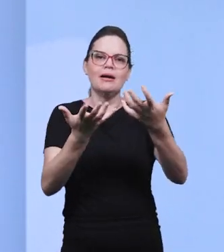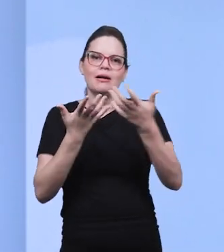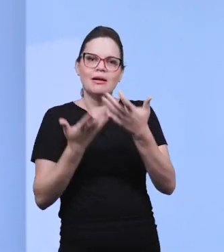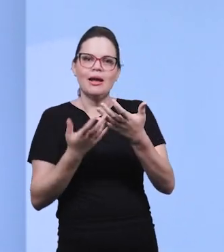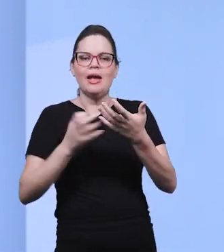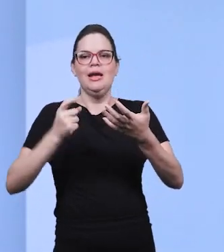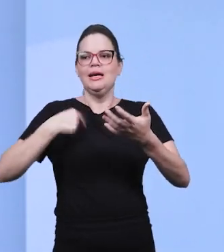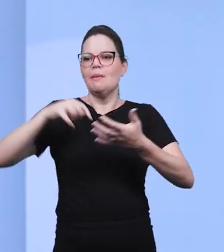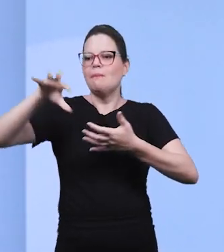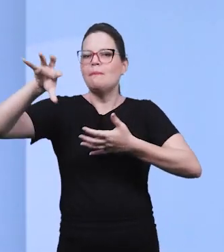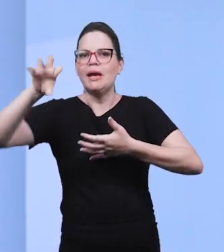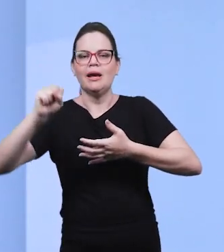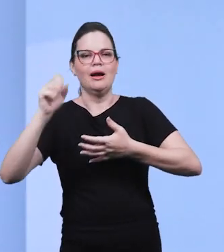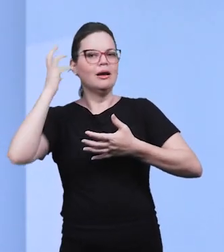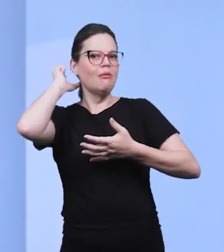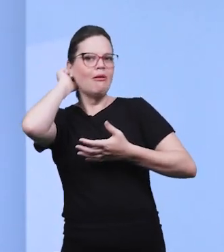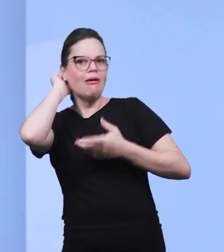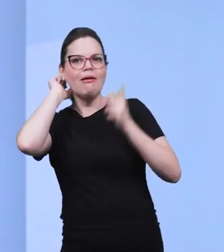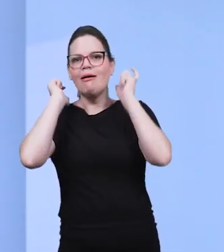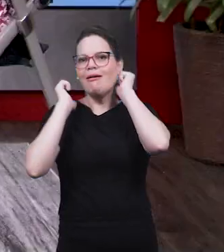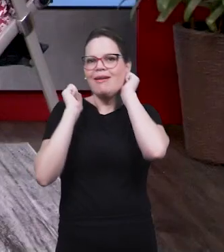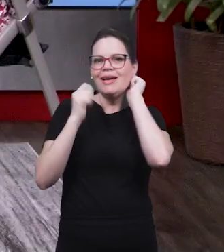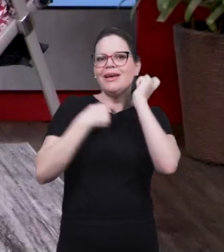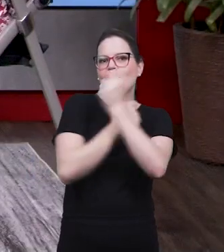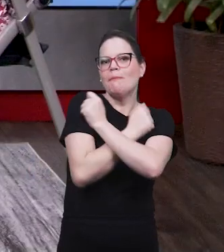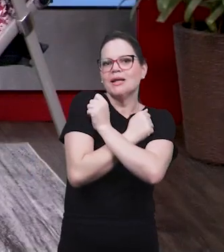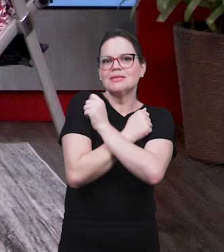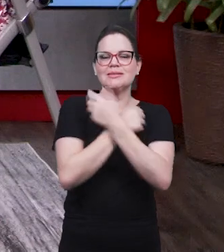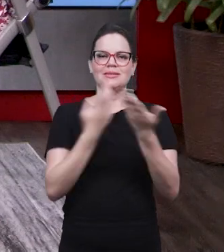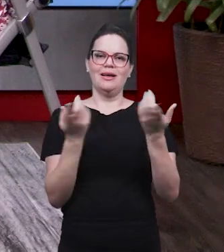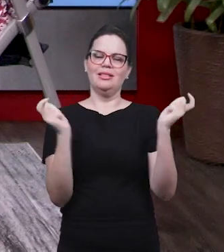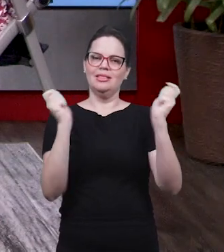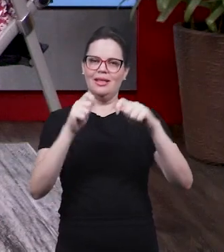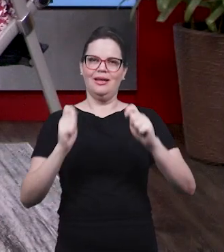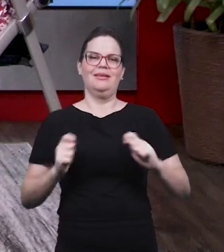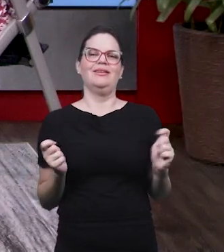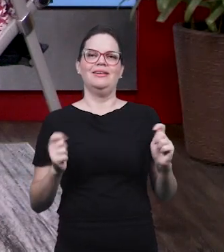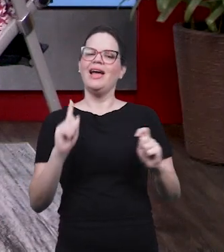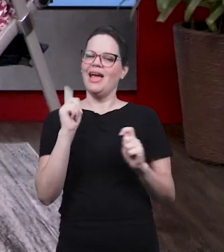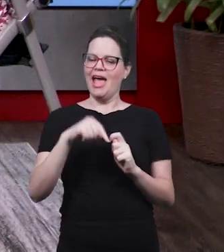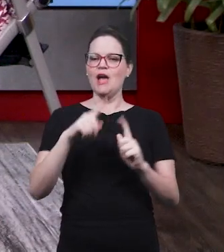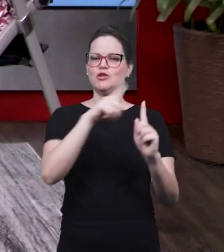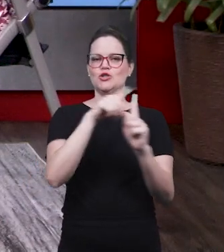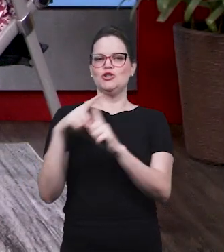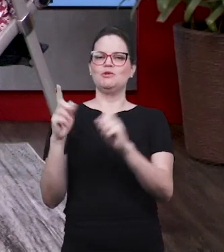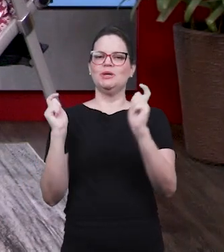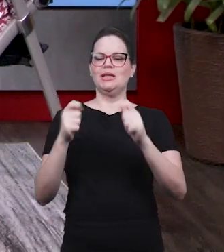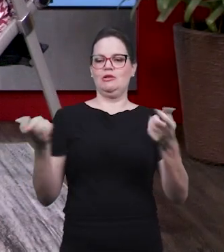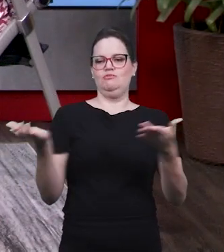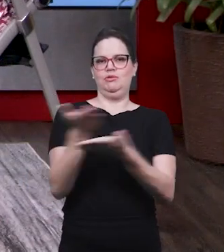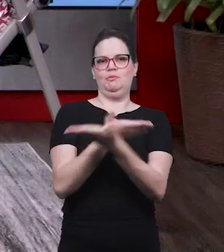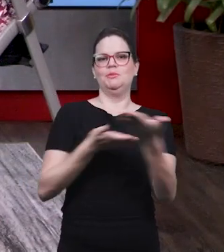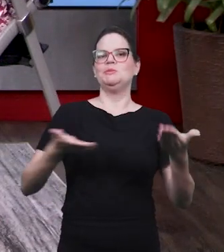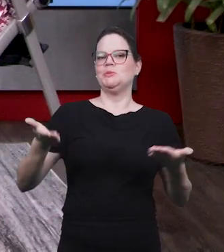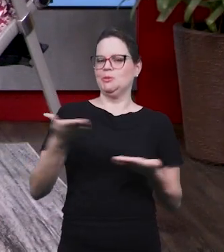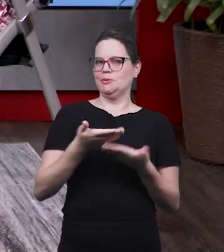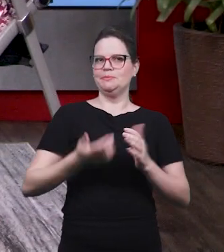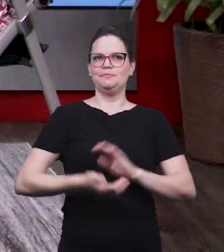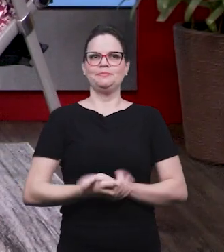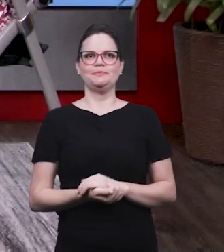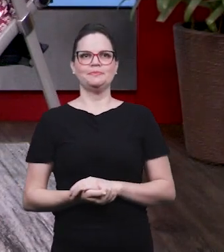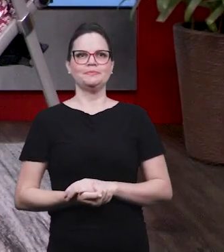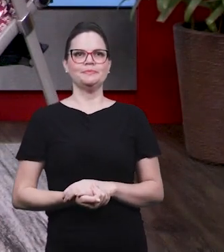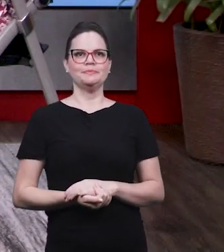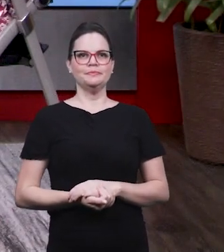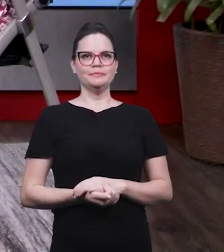brincar, encostar, abraçar. Então, isso daí já é uma forma de interagir, né? Isso. Entendi. Tá